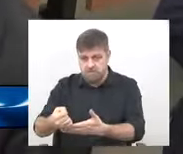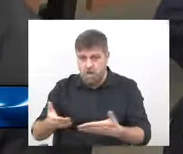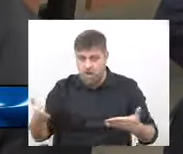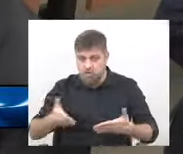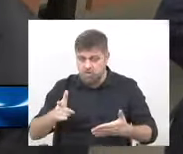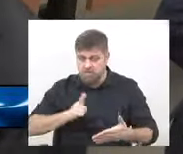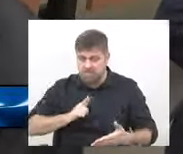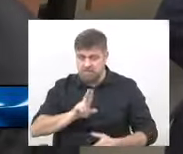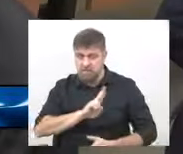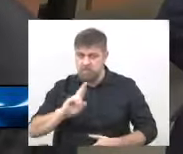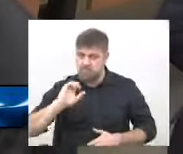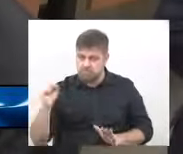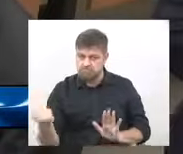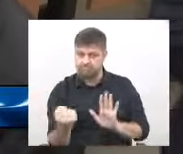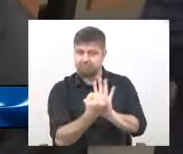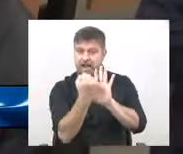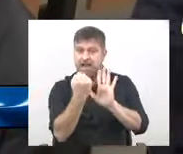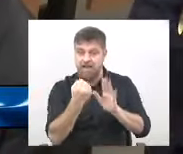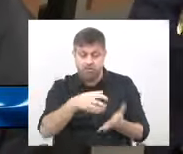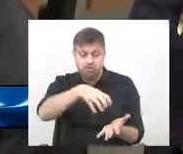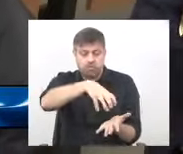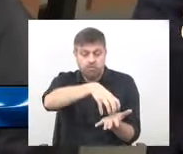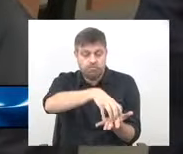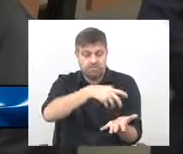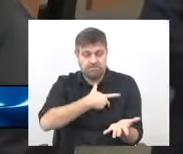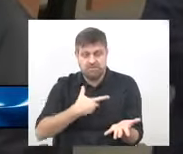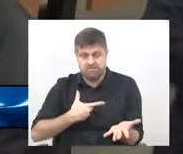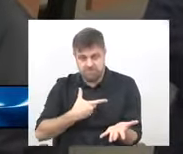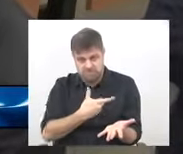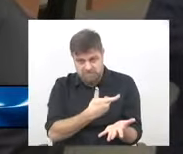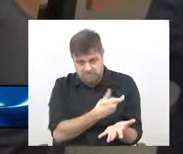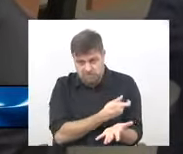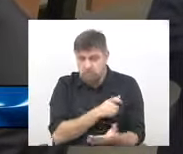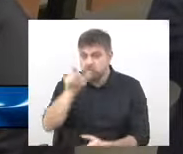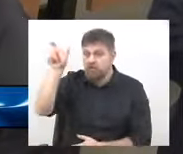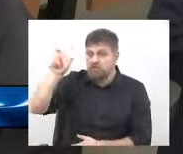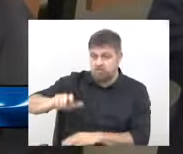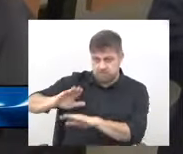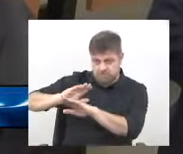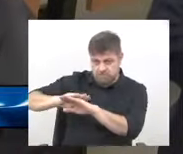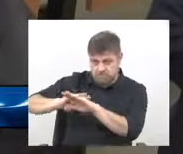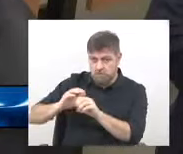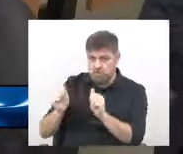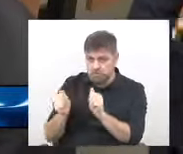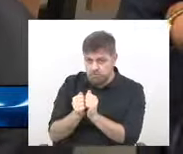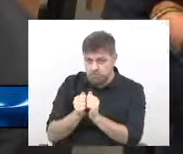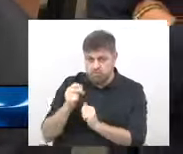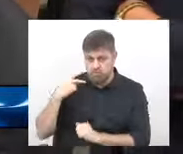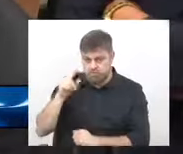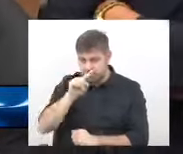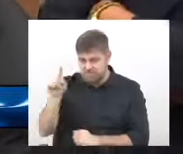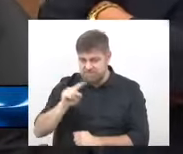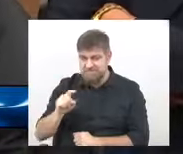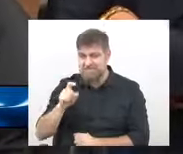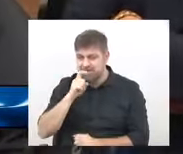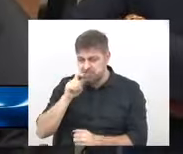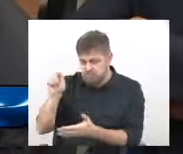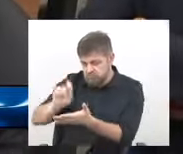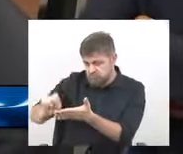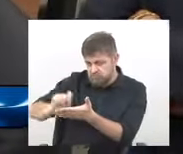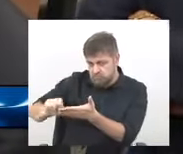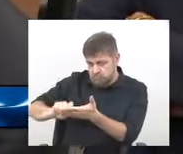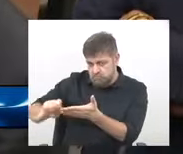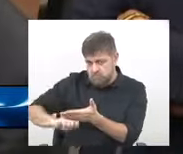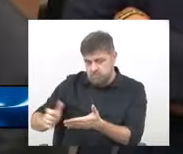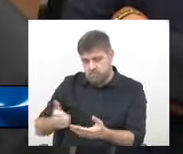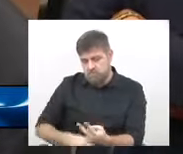eternizado com um centro de saúde. Autoria essa do senhor e do vereador Zé Carlos. Então, aproveito a oportunidade